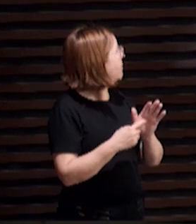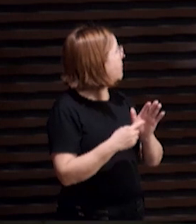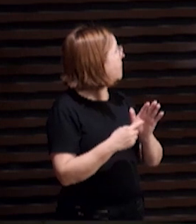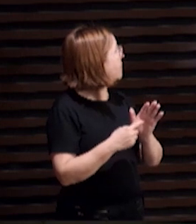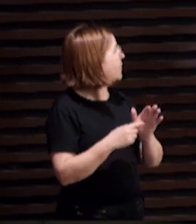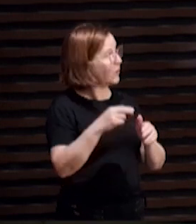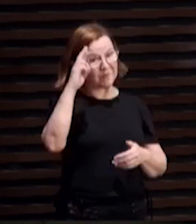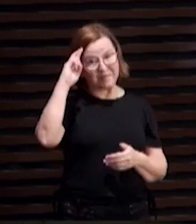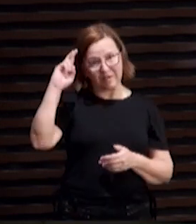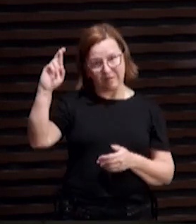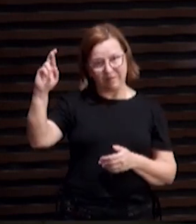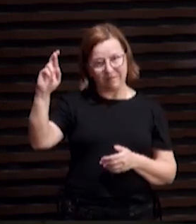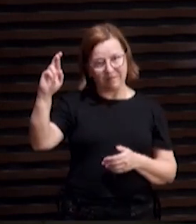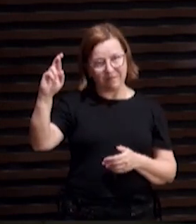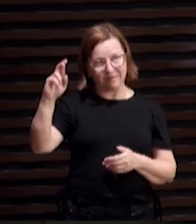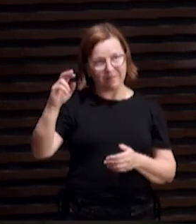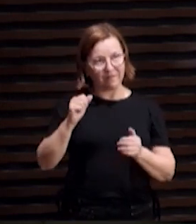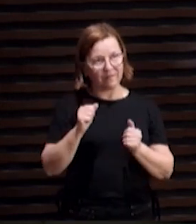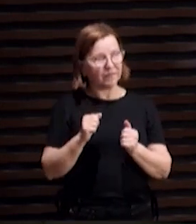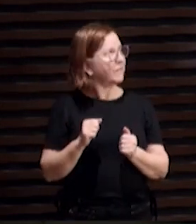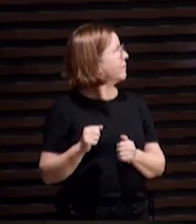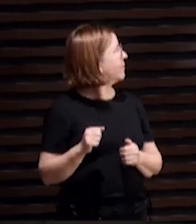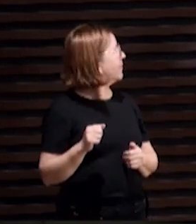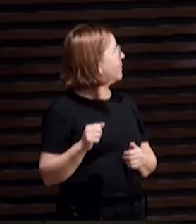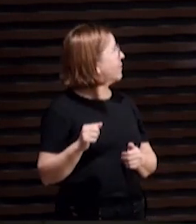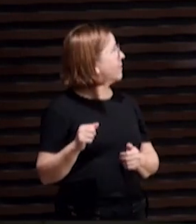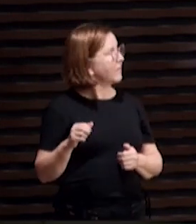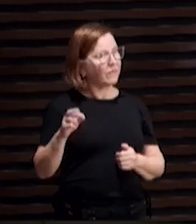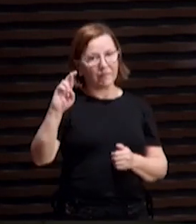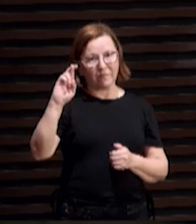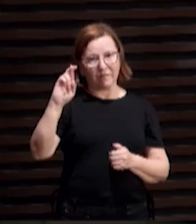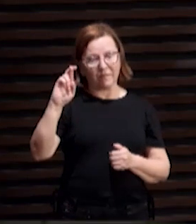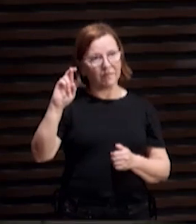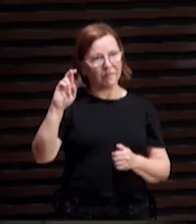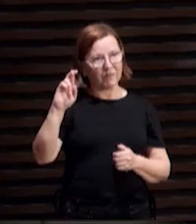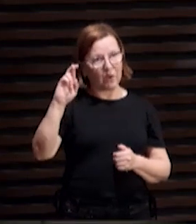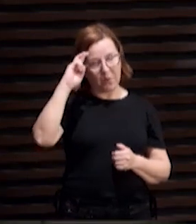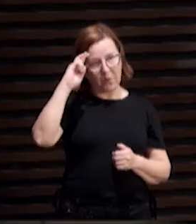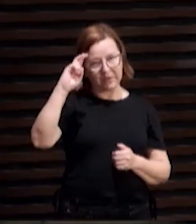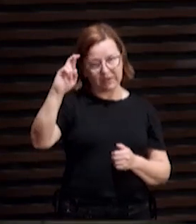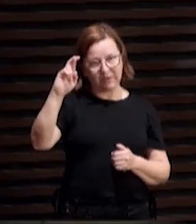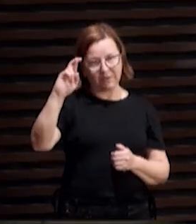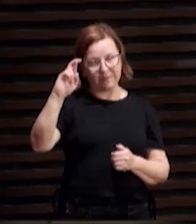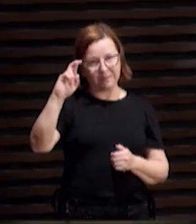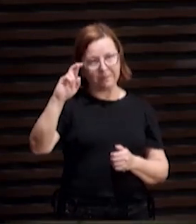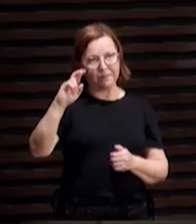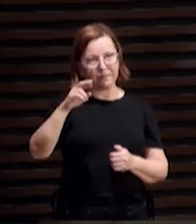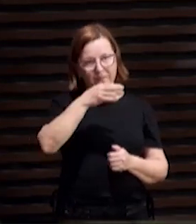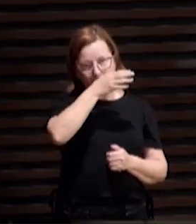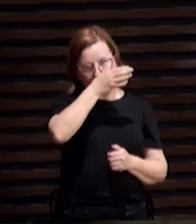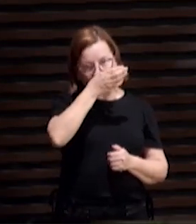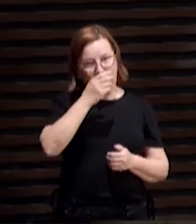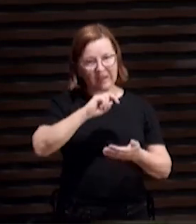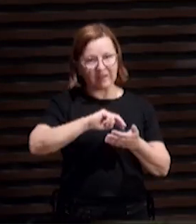o Senhor, com todas as letras maiúsculas que nós hoje vimos com os homens, que